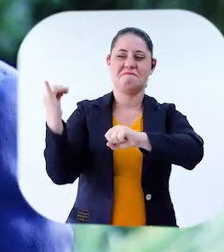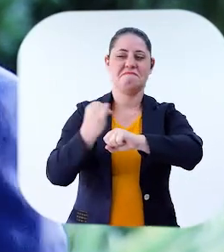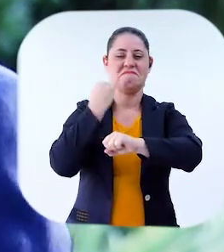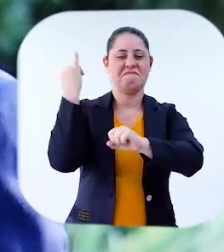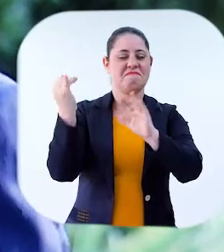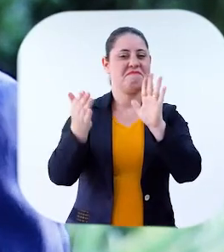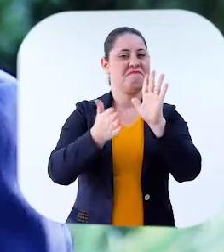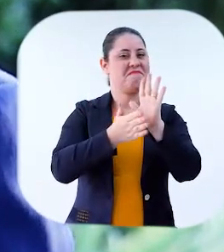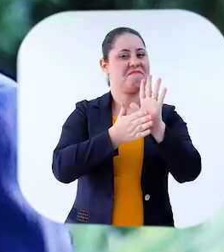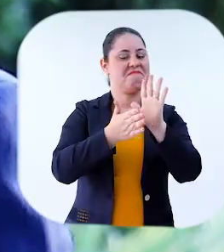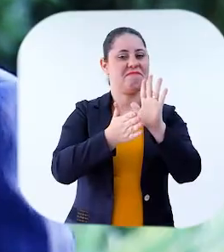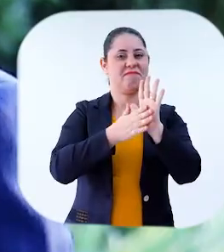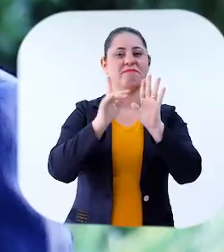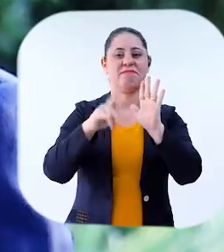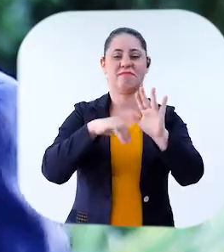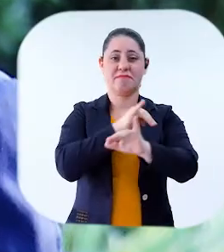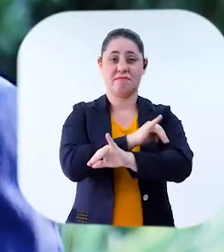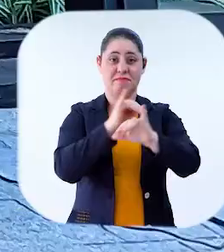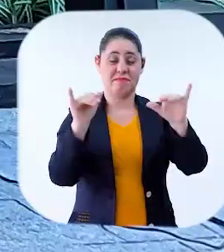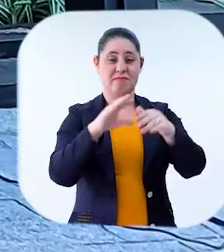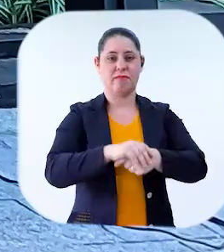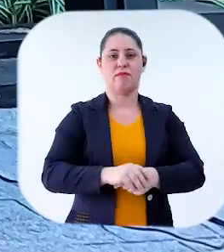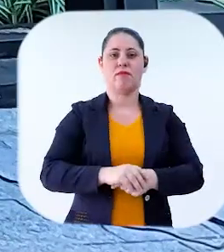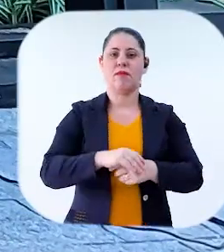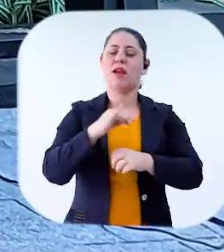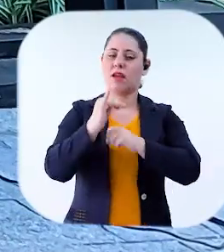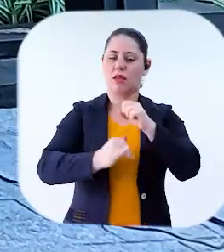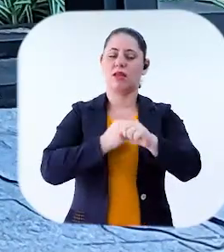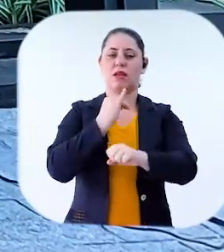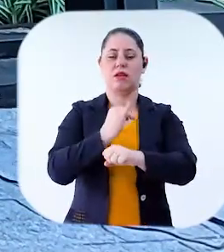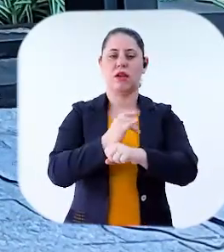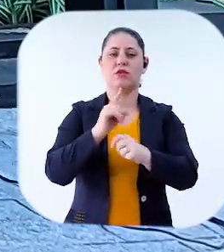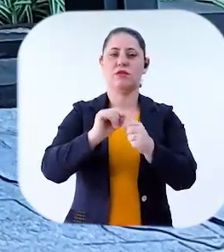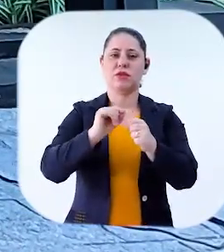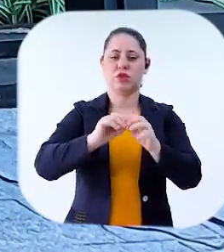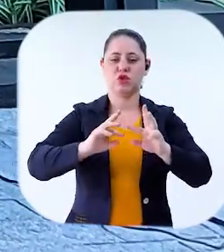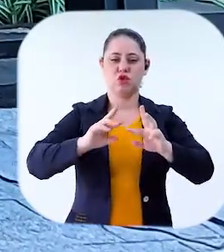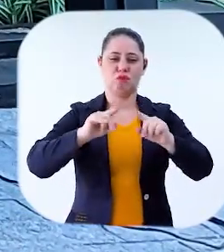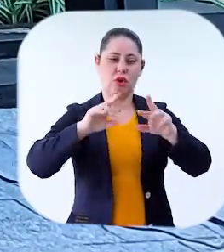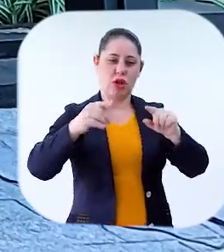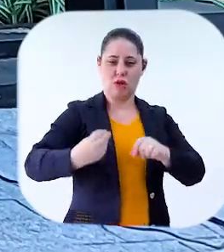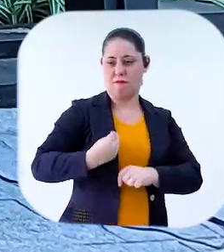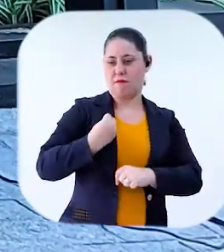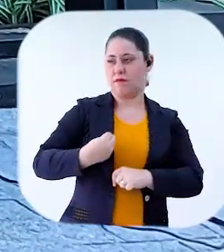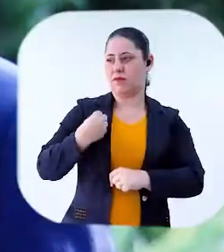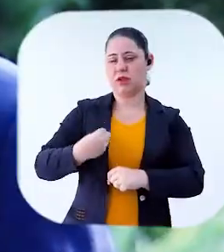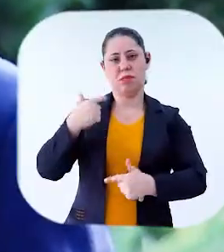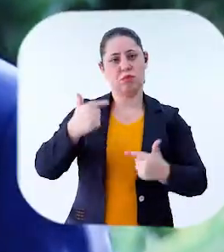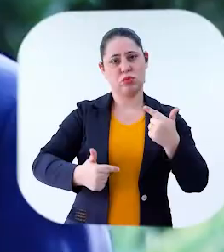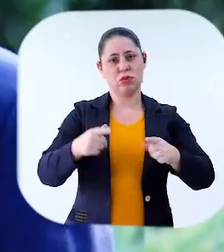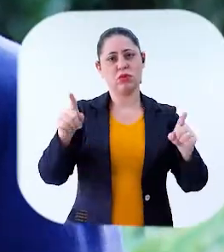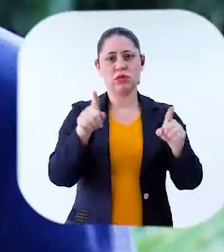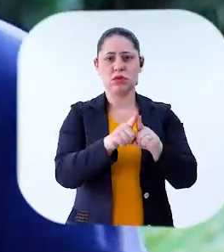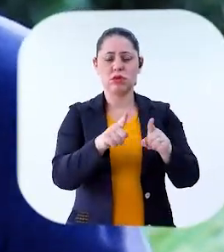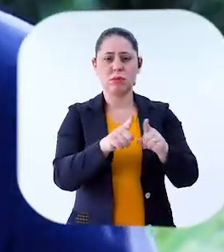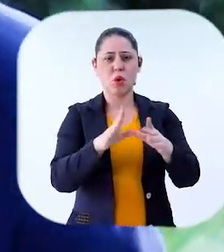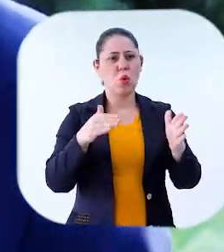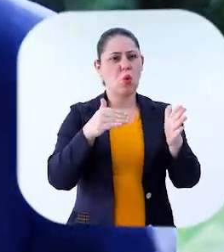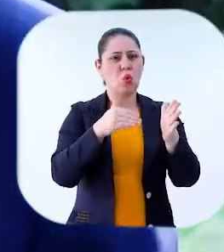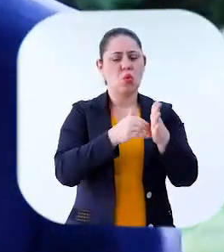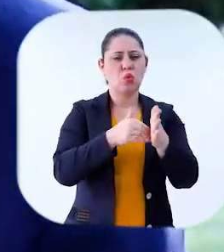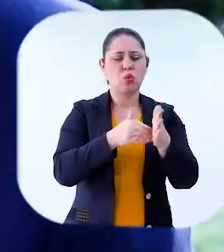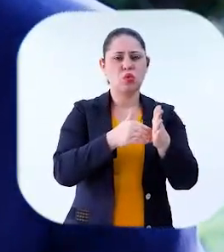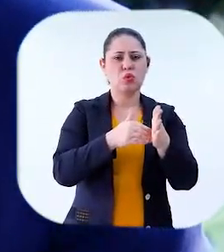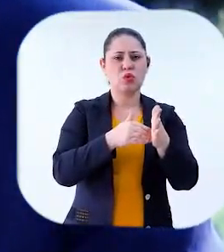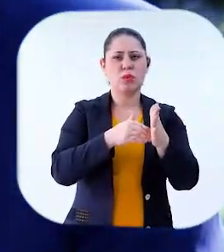papel fundamental nisso, né? Propaganda através da internet. Sim, a internet tem feito a diferença na vida de todo mundo, né? Na vida política também. O